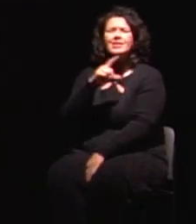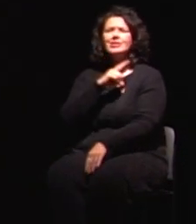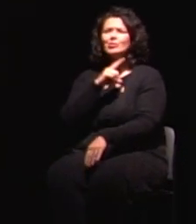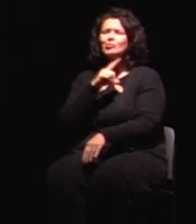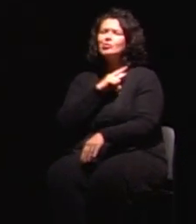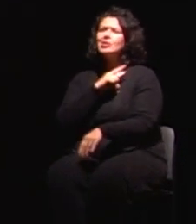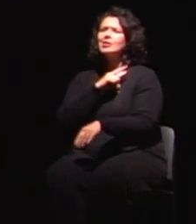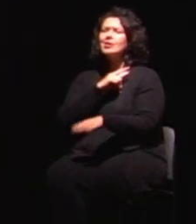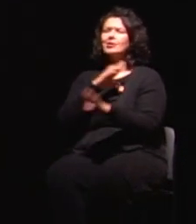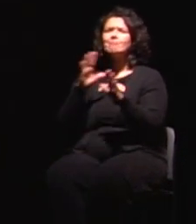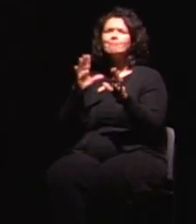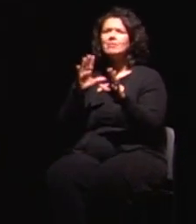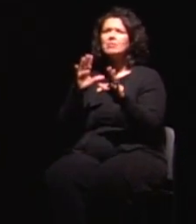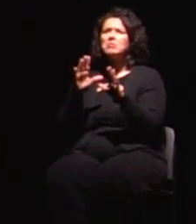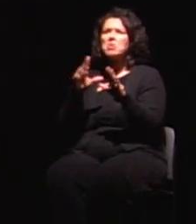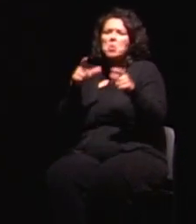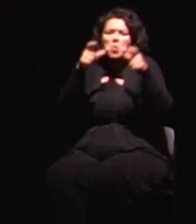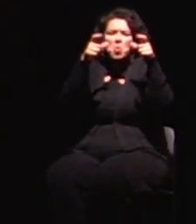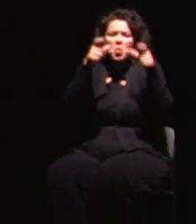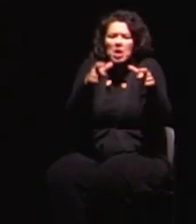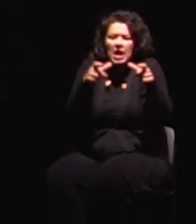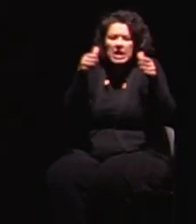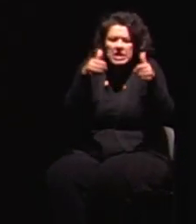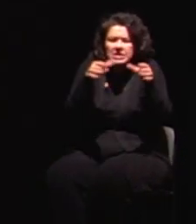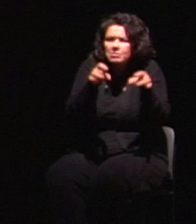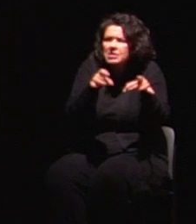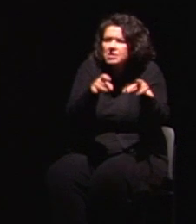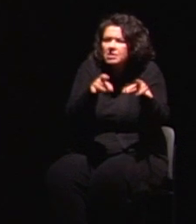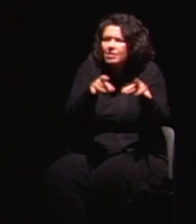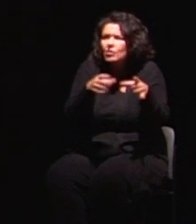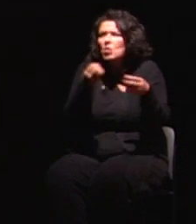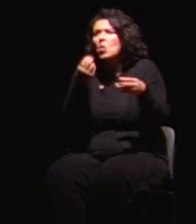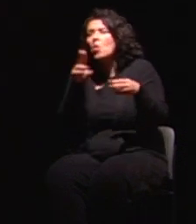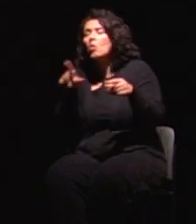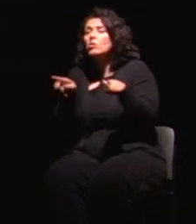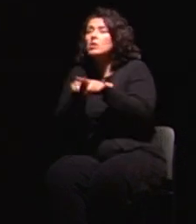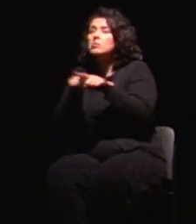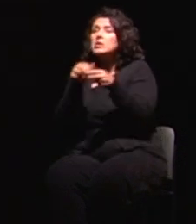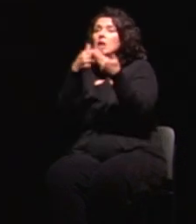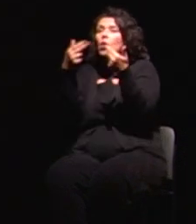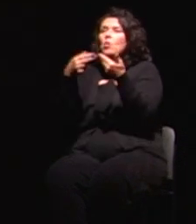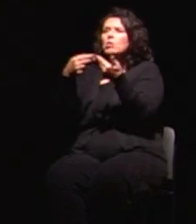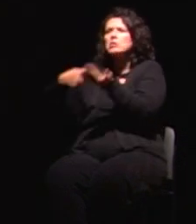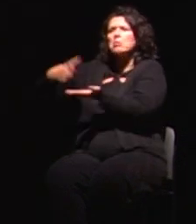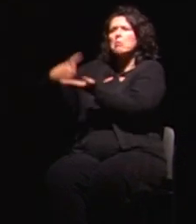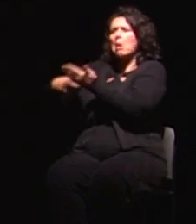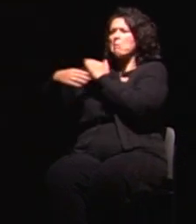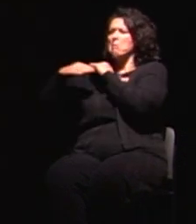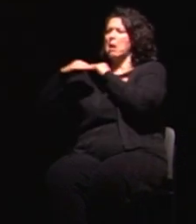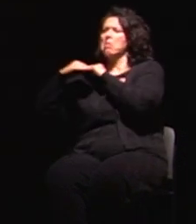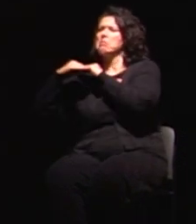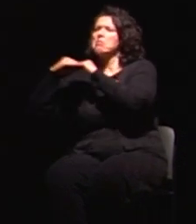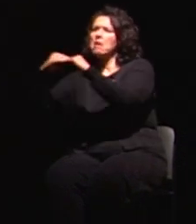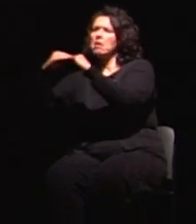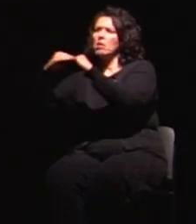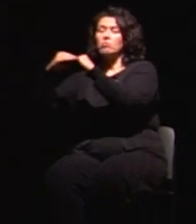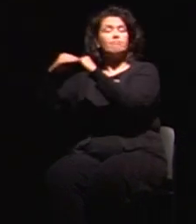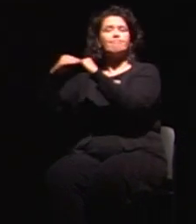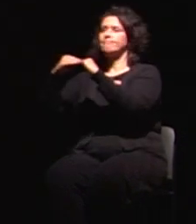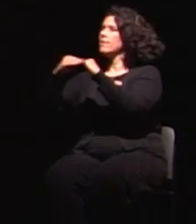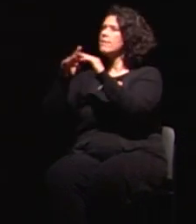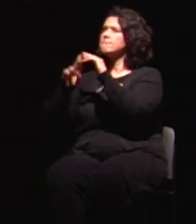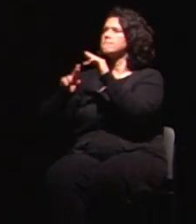não tinha um lugar específico dentro do sistema, dentro das convenções do que seria né, uma